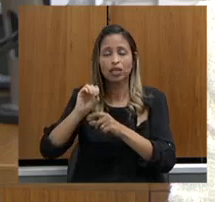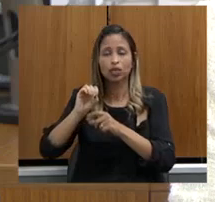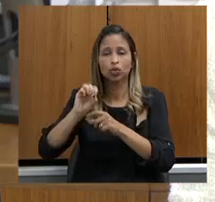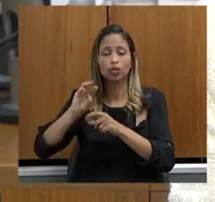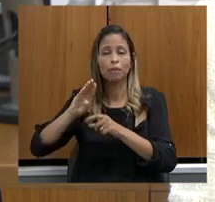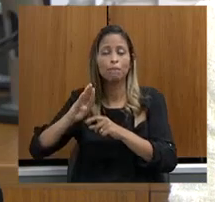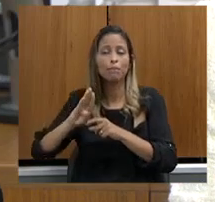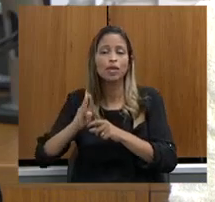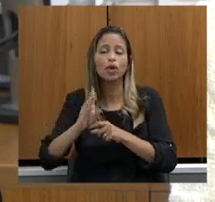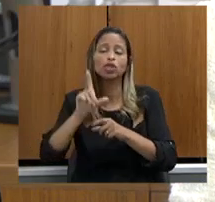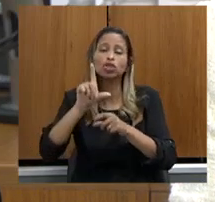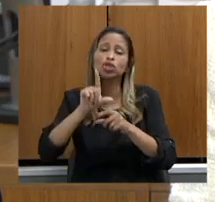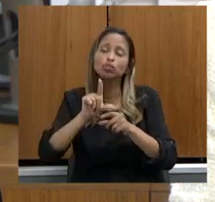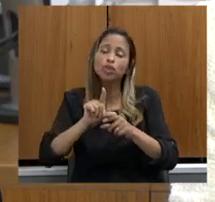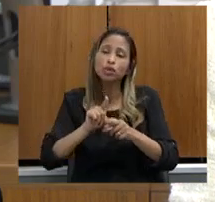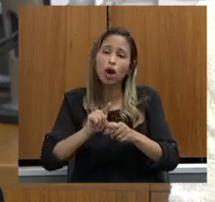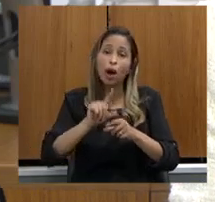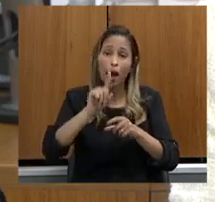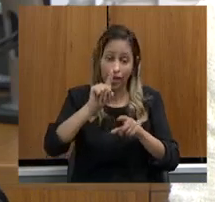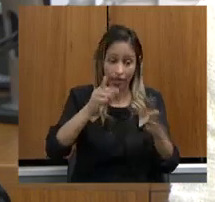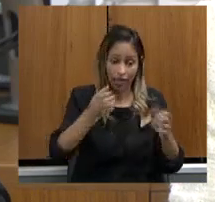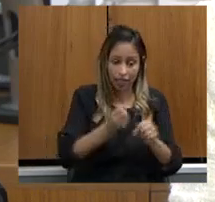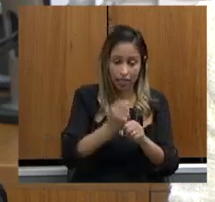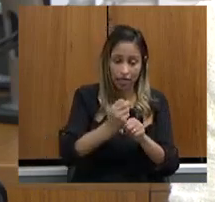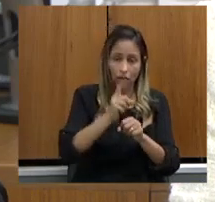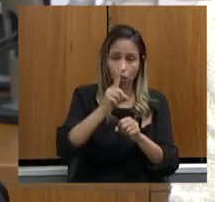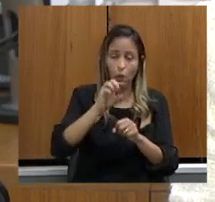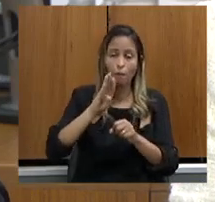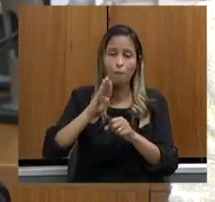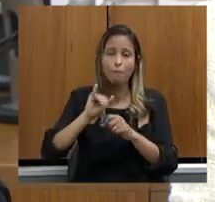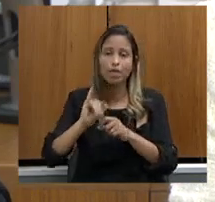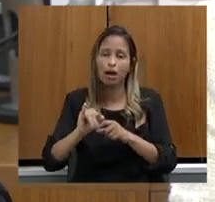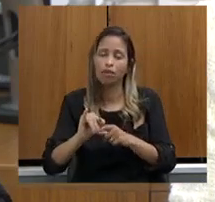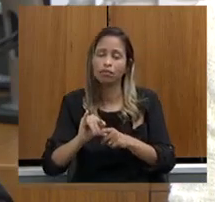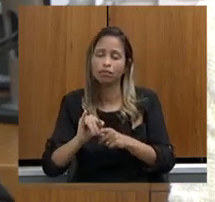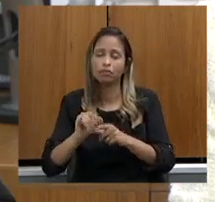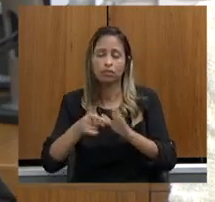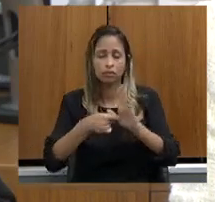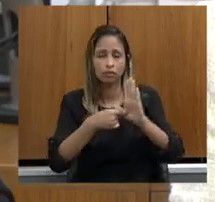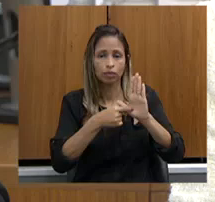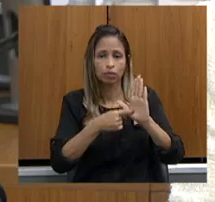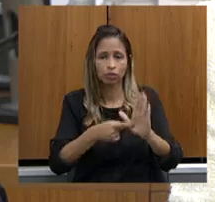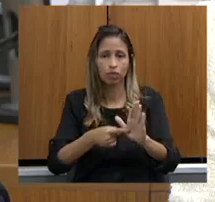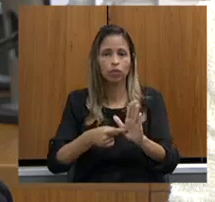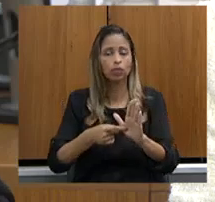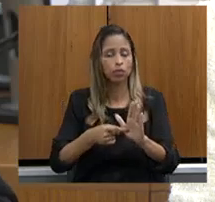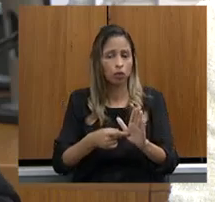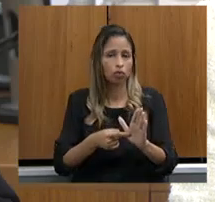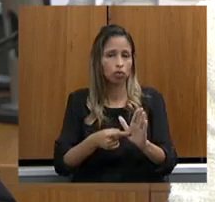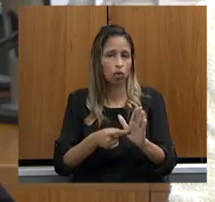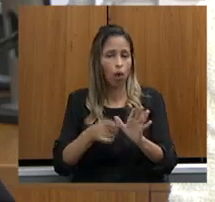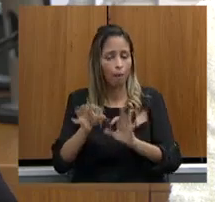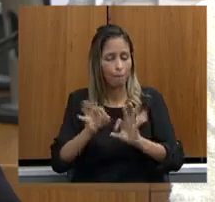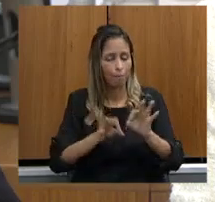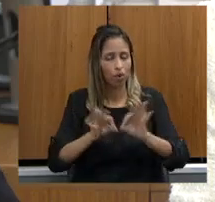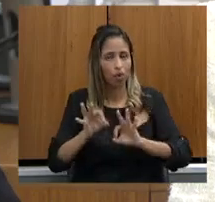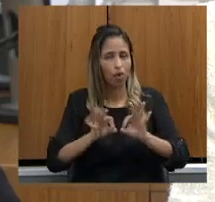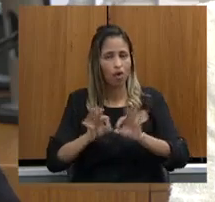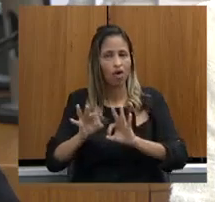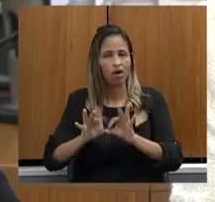receita despesa e esse ano mais de um bilhão quer dizer então isso acho que mostrou estruturalmente um processo